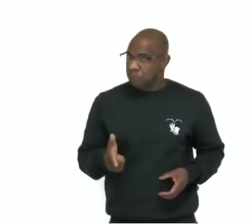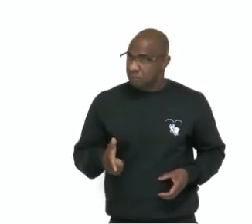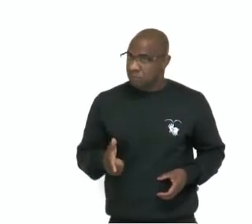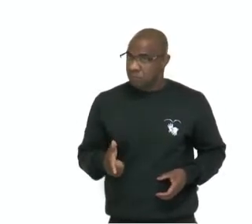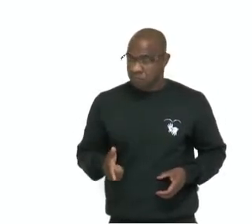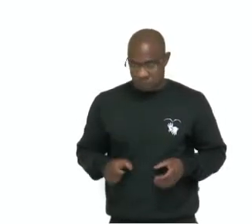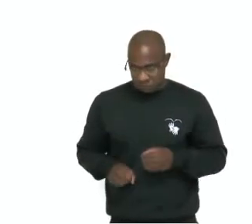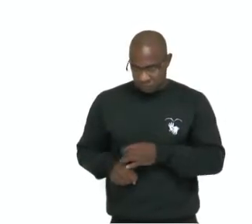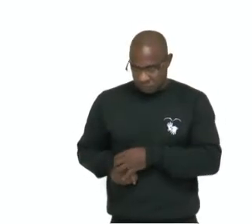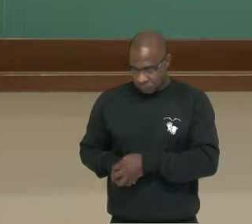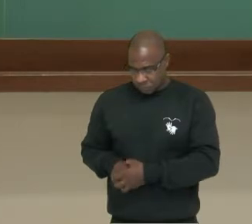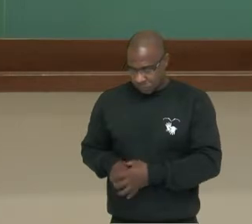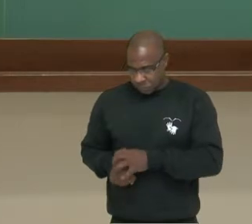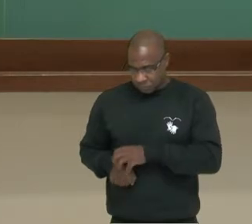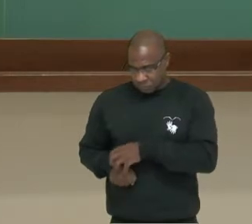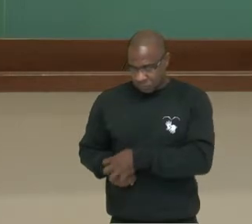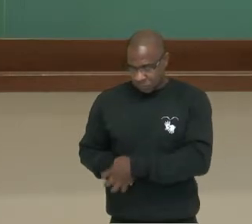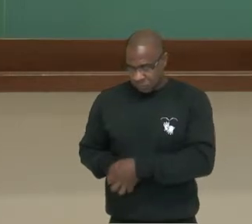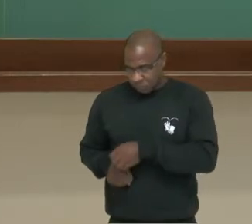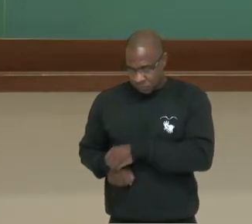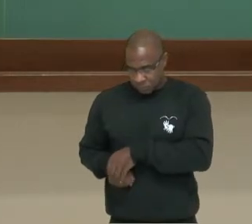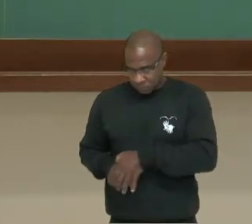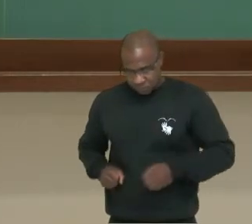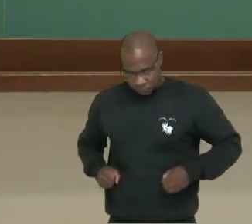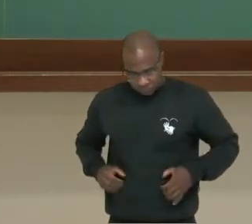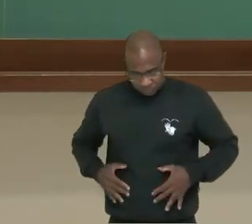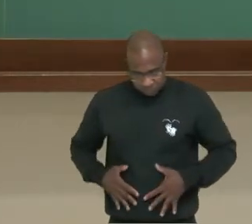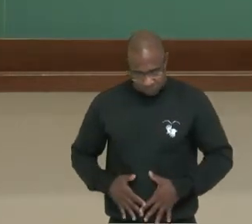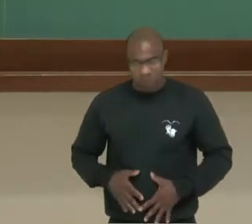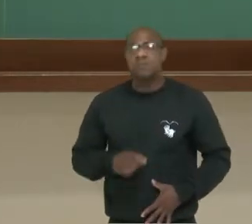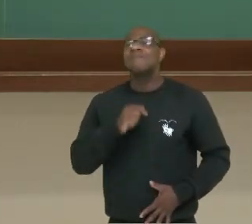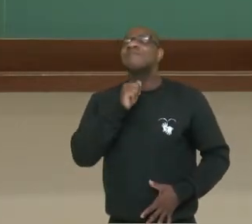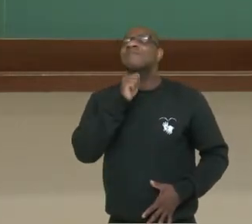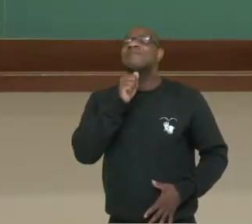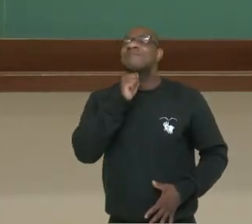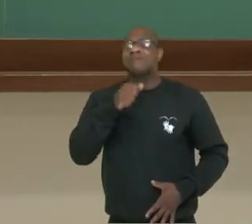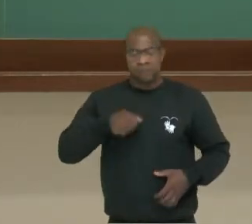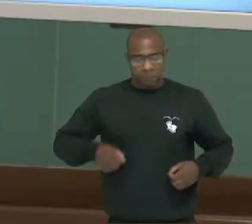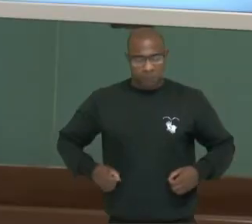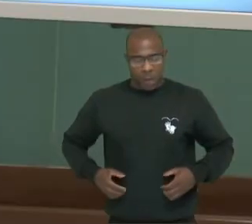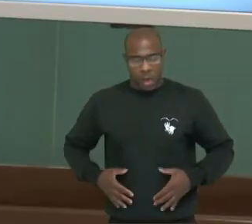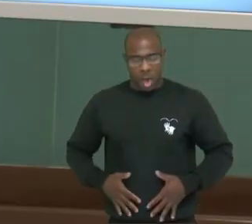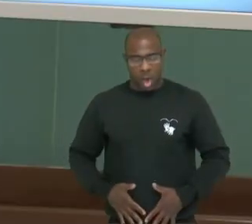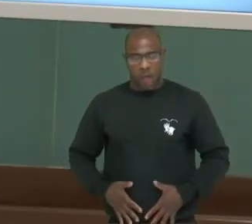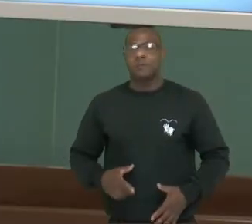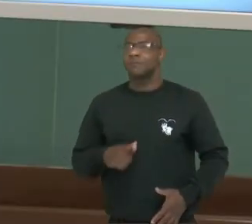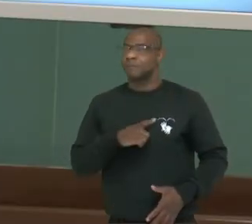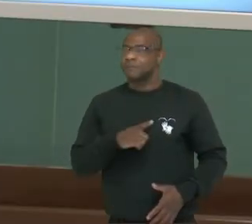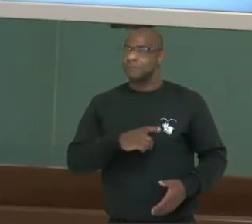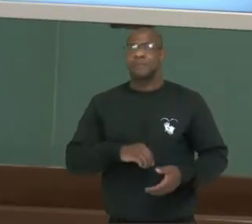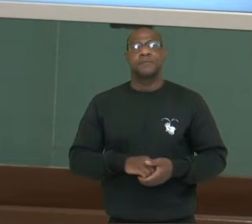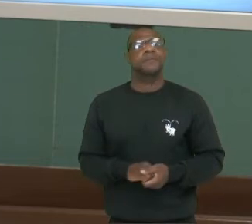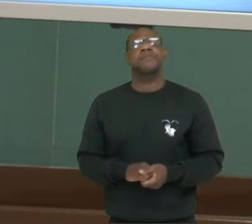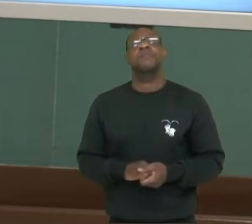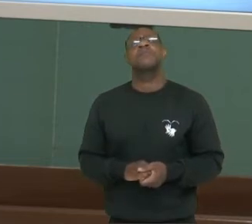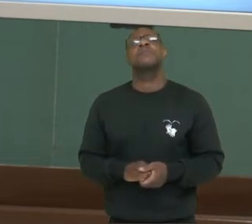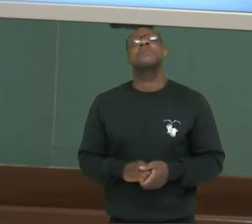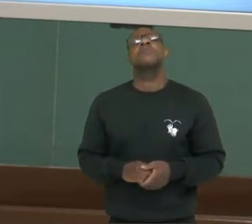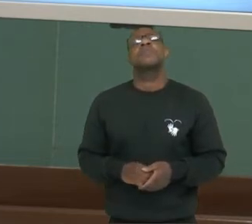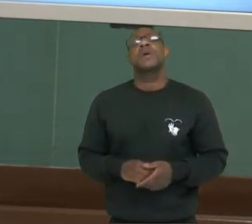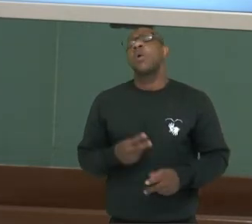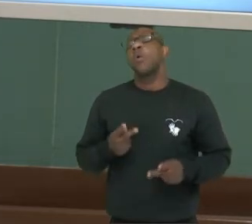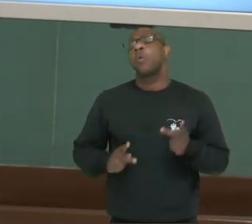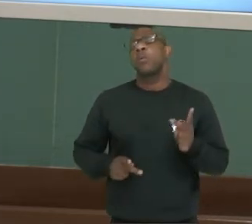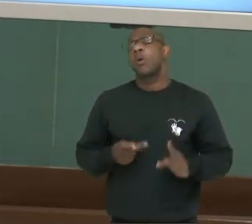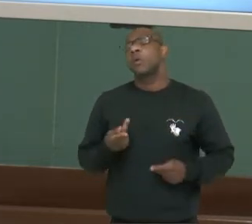parede, ocorrendo a menstruação. Como que se dá esses hormônios no nosso corpo? Existe o ciclo